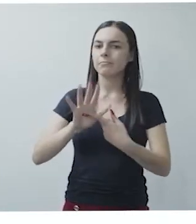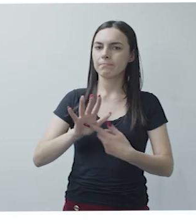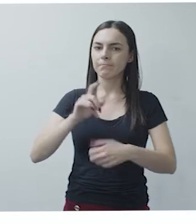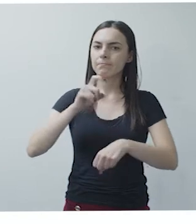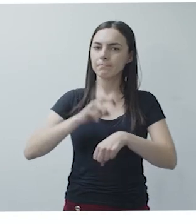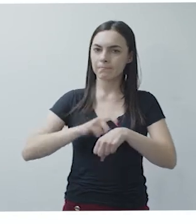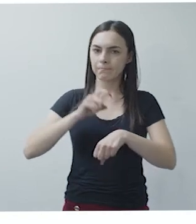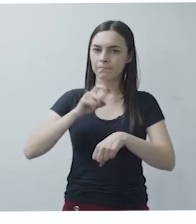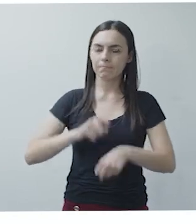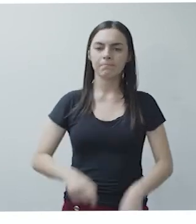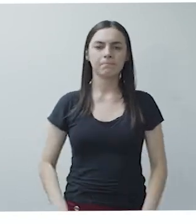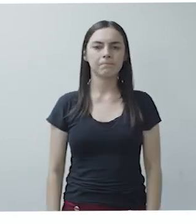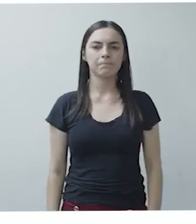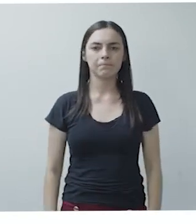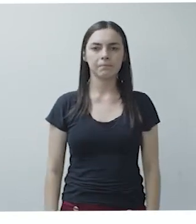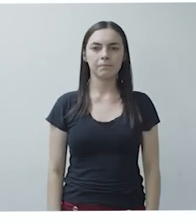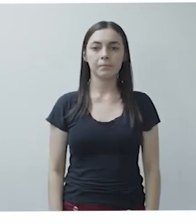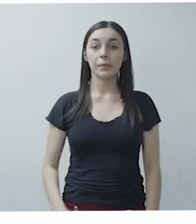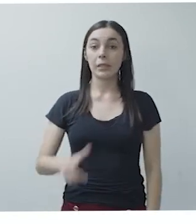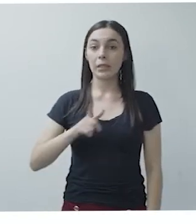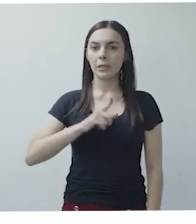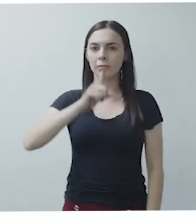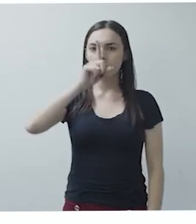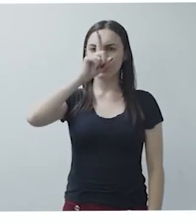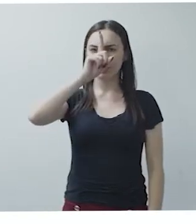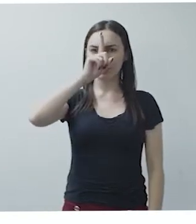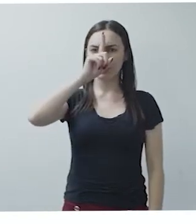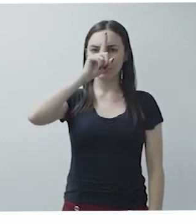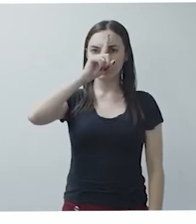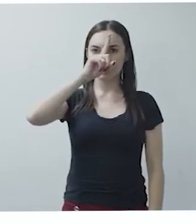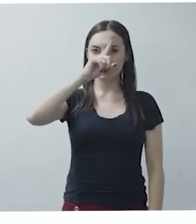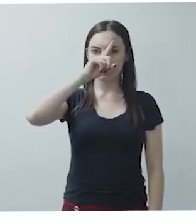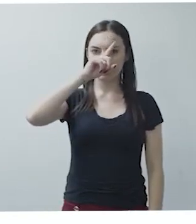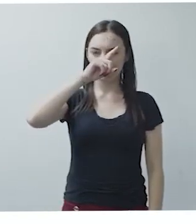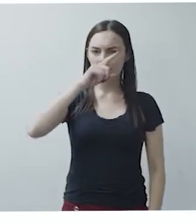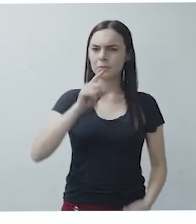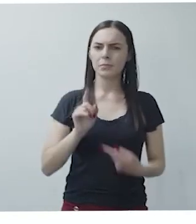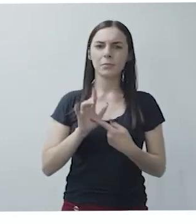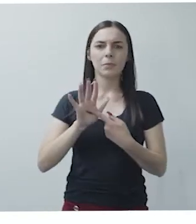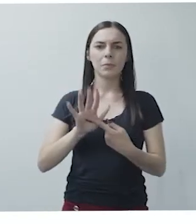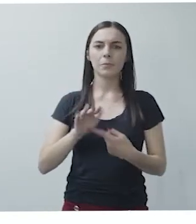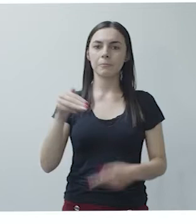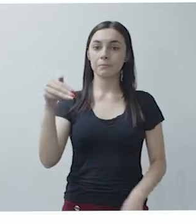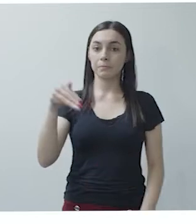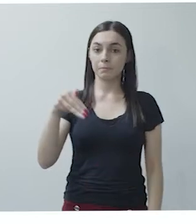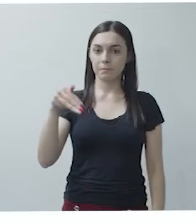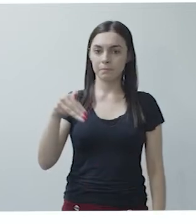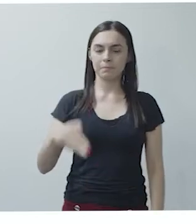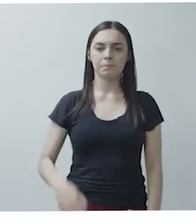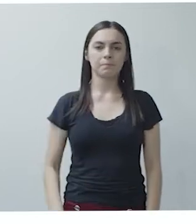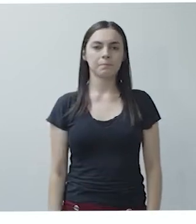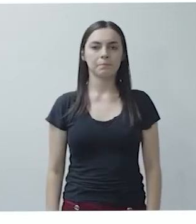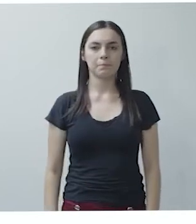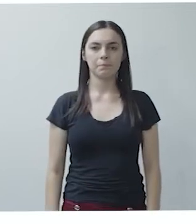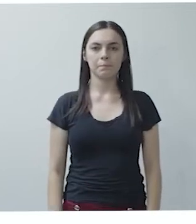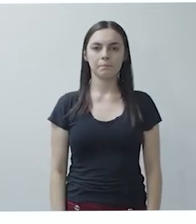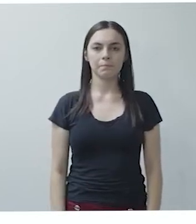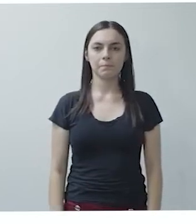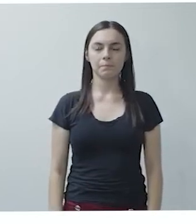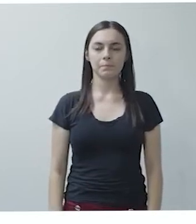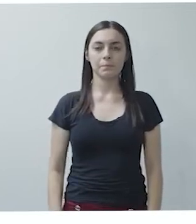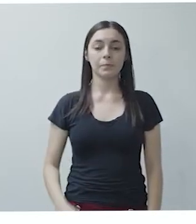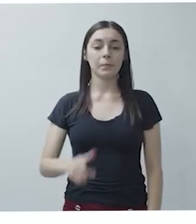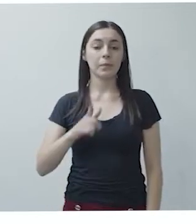horas. O ponteiro maior indica os minutos. E